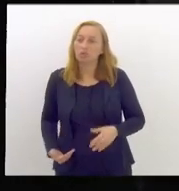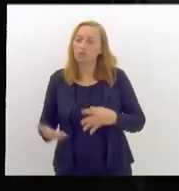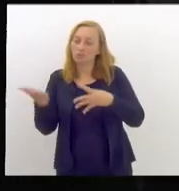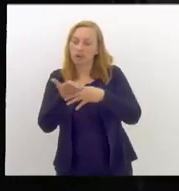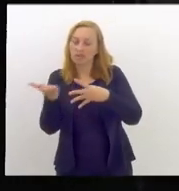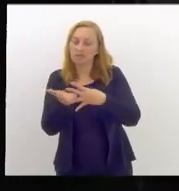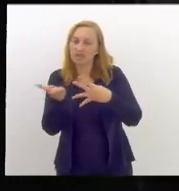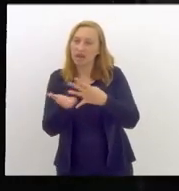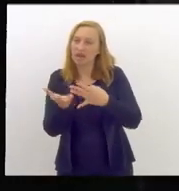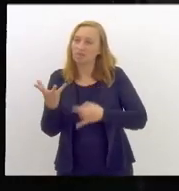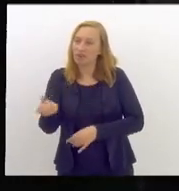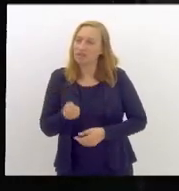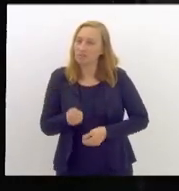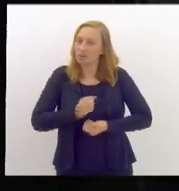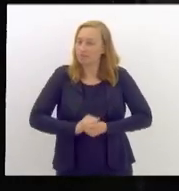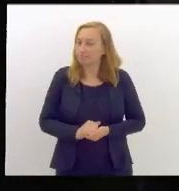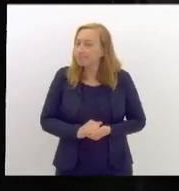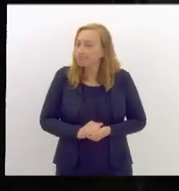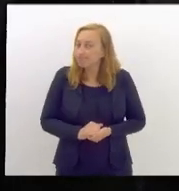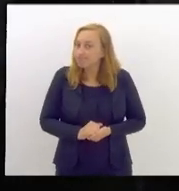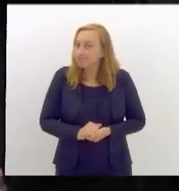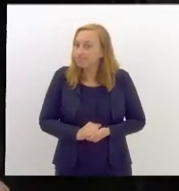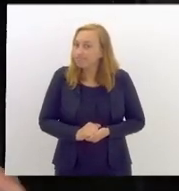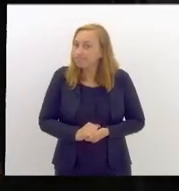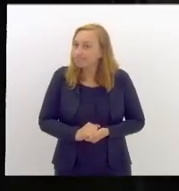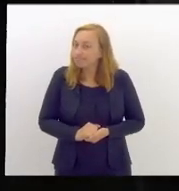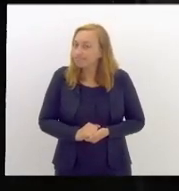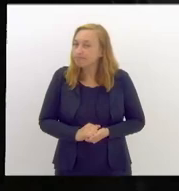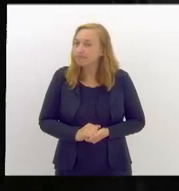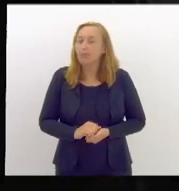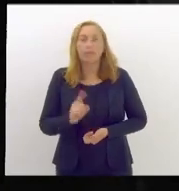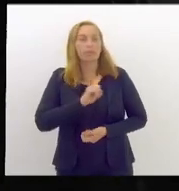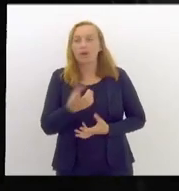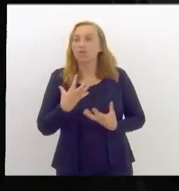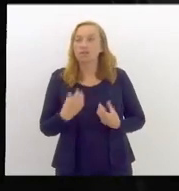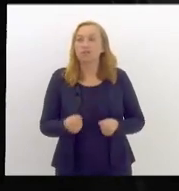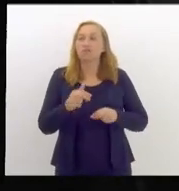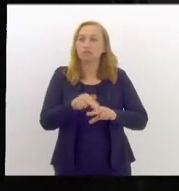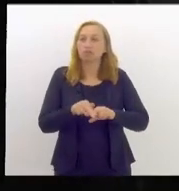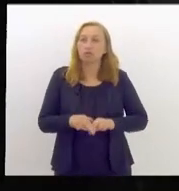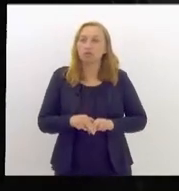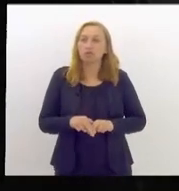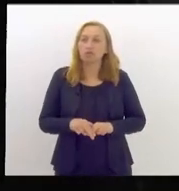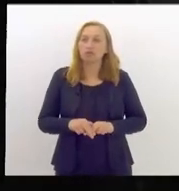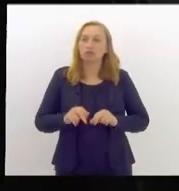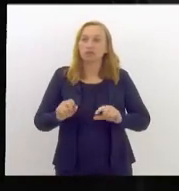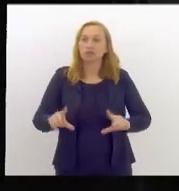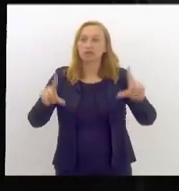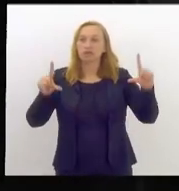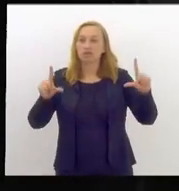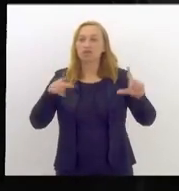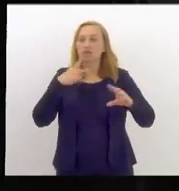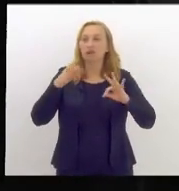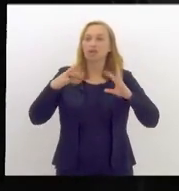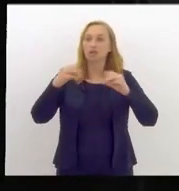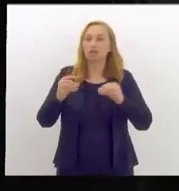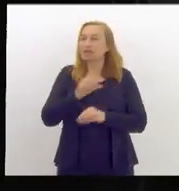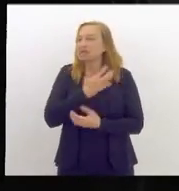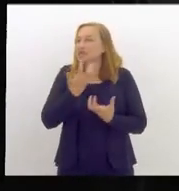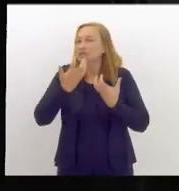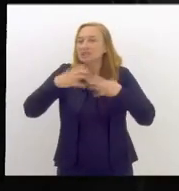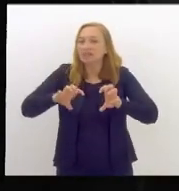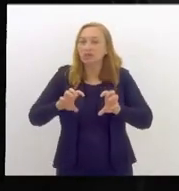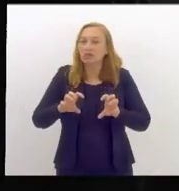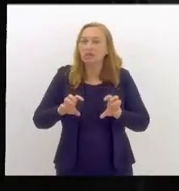travessia para recuperar parte das suas pernas não aceitamos e por isso esse cartaz de estudo não queremos